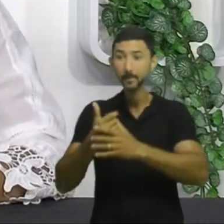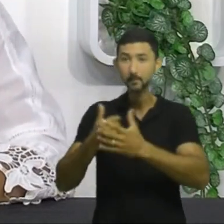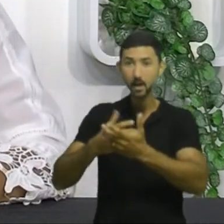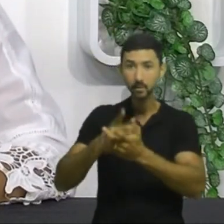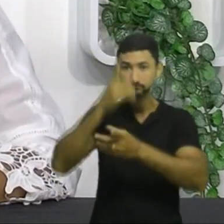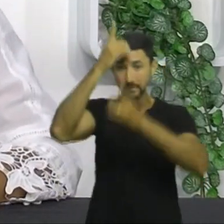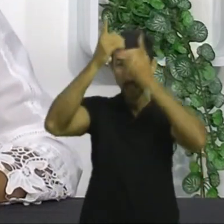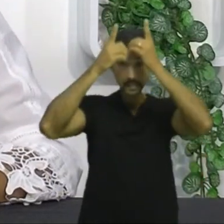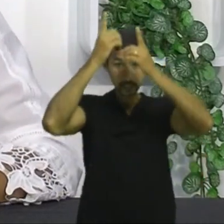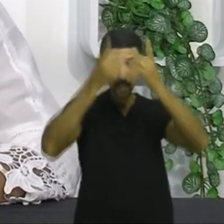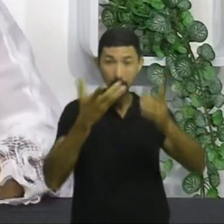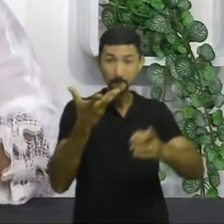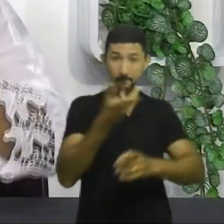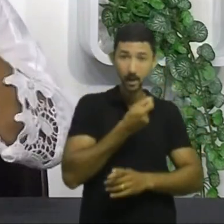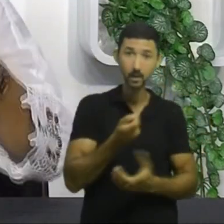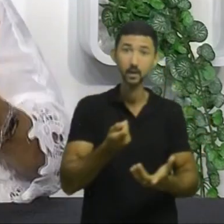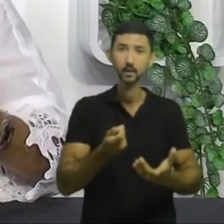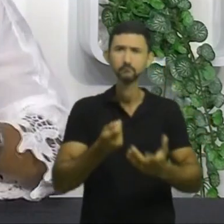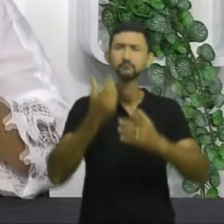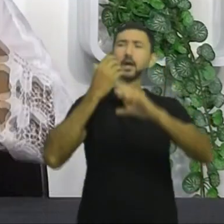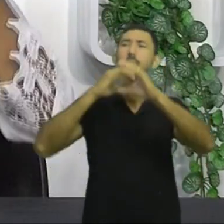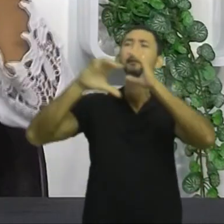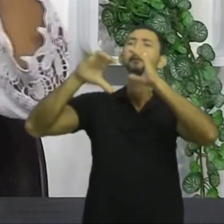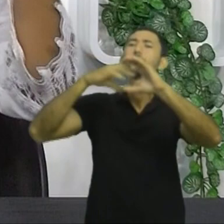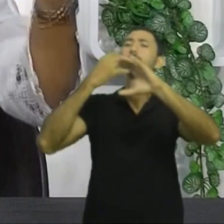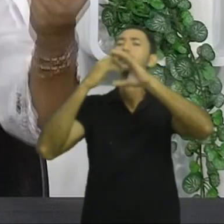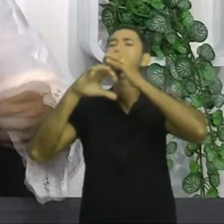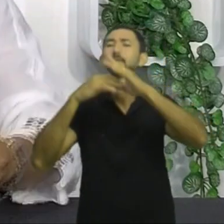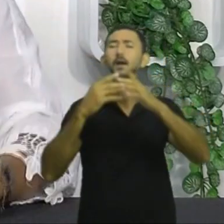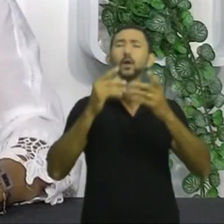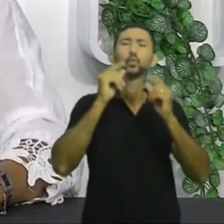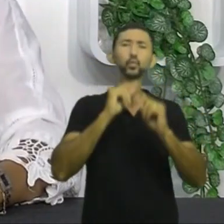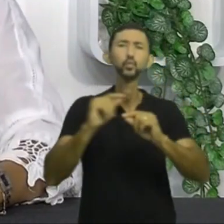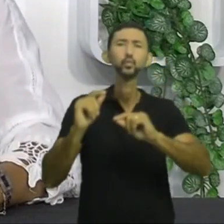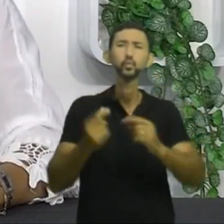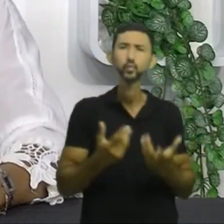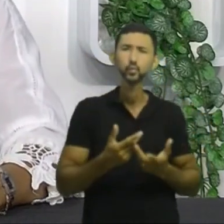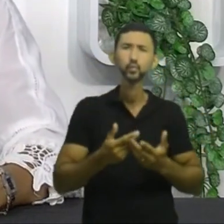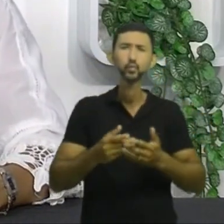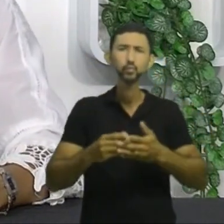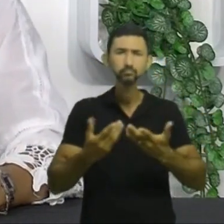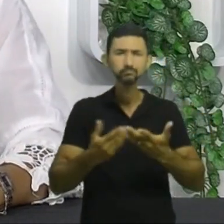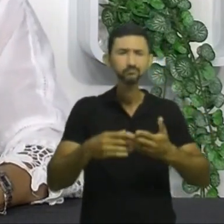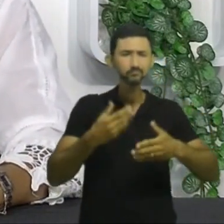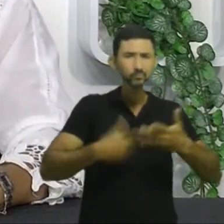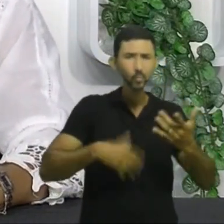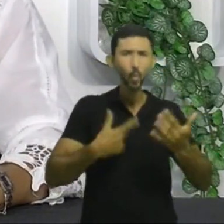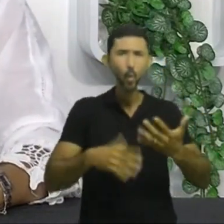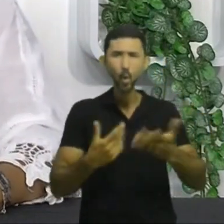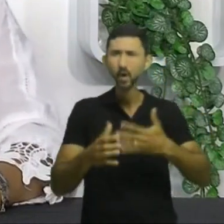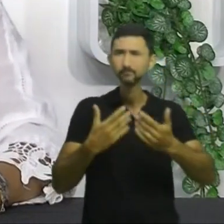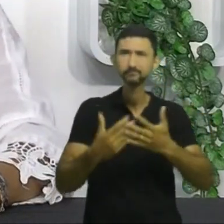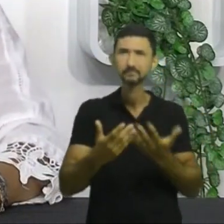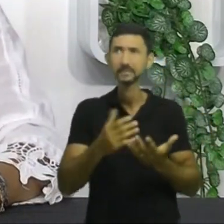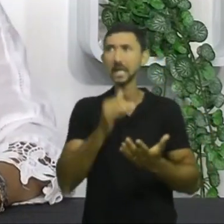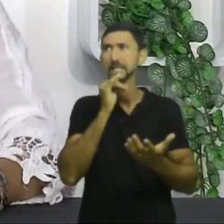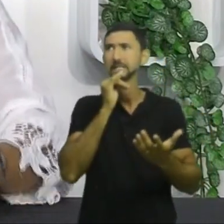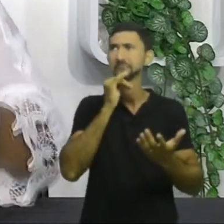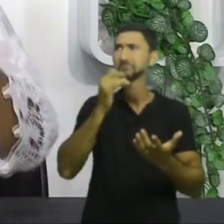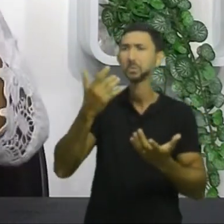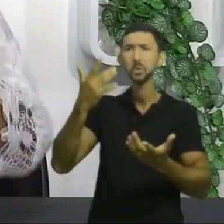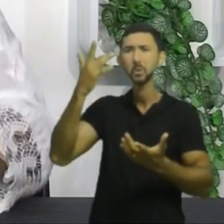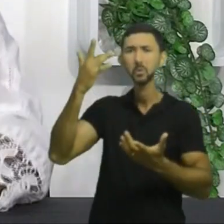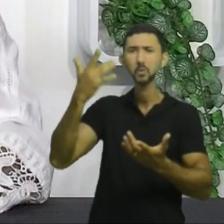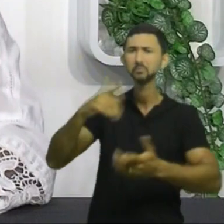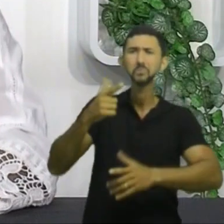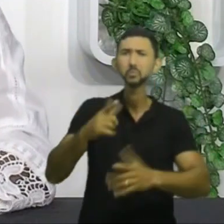lugar a nos disparar, cantar, assobiar, tocar um instrumento. Ai, professora, mas eu não tenho instrumento, mas